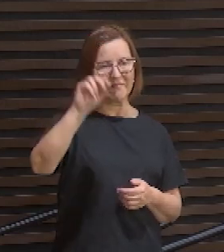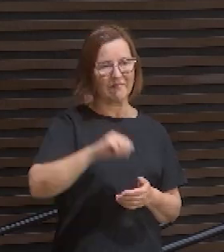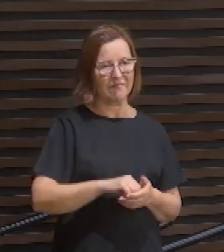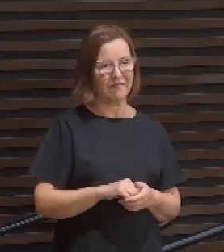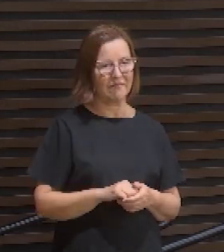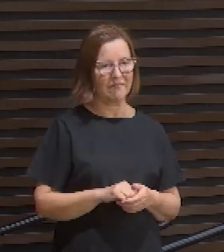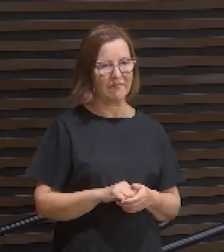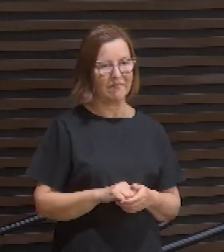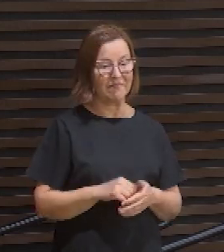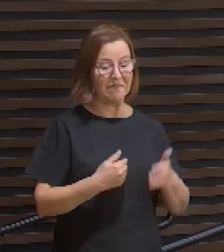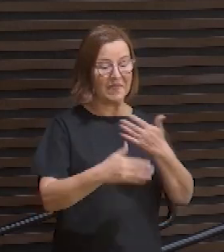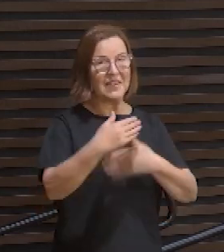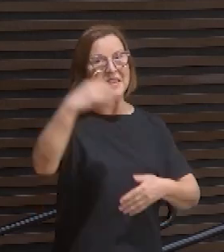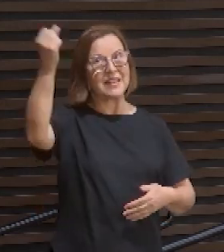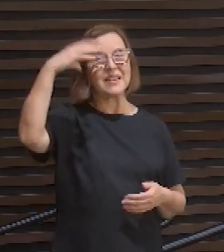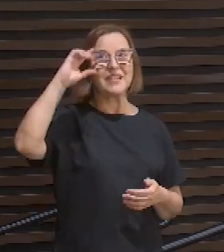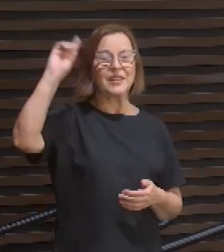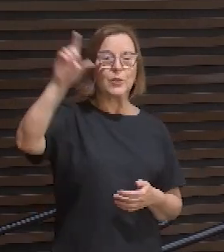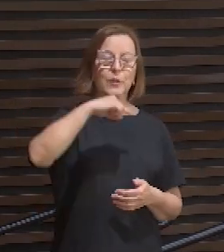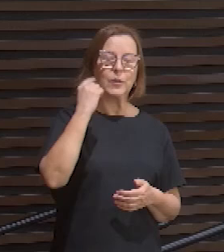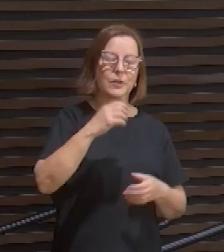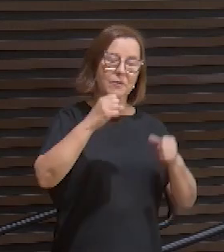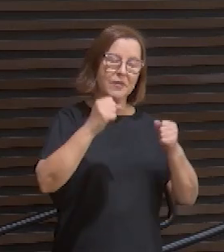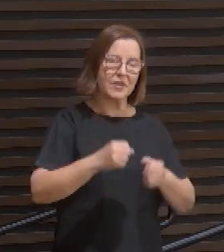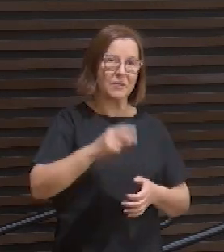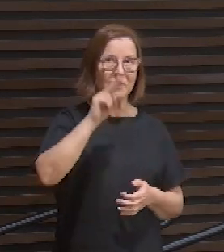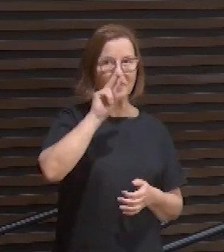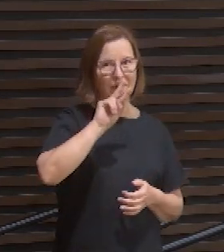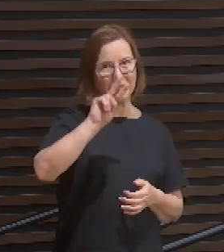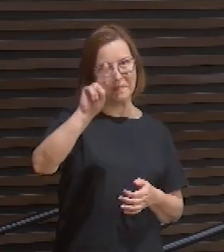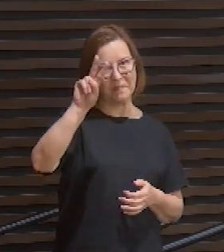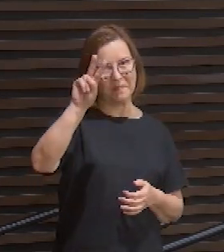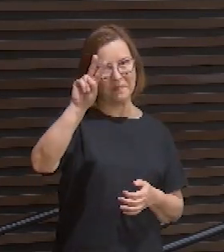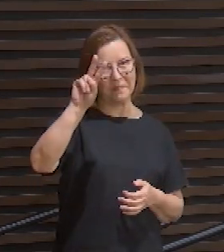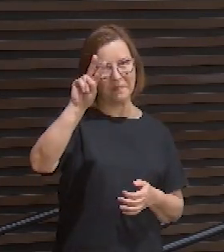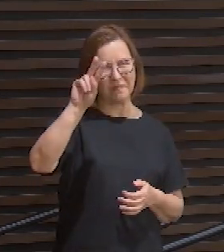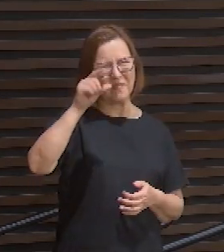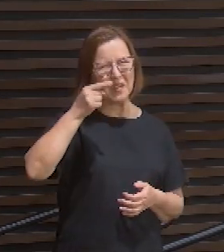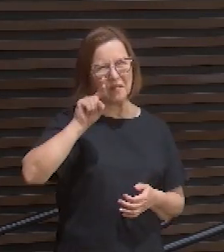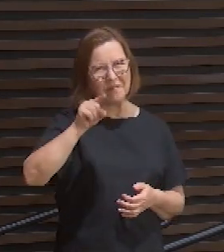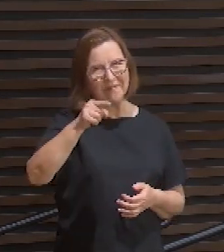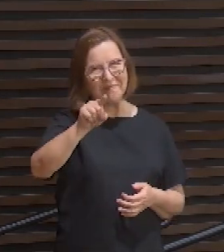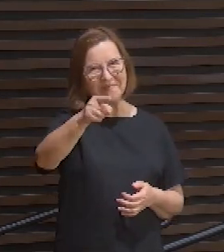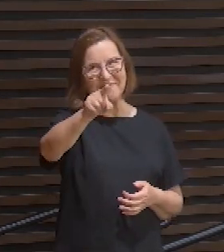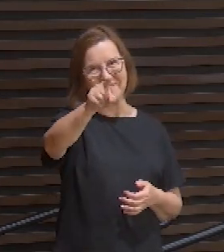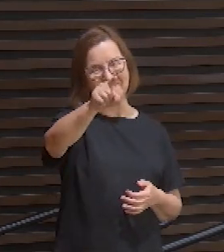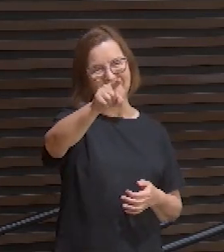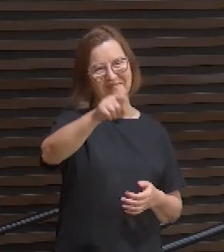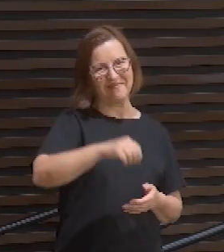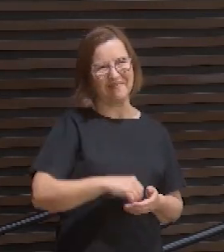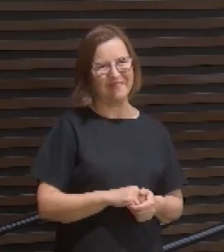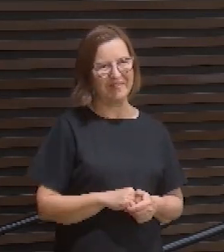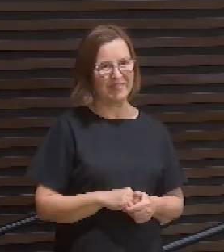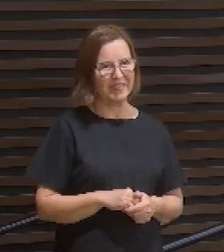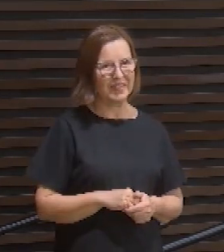É que com a graça de Deus nós possamos olhar mais longe, irmãos.